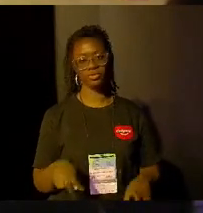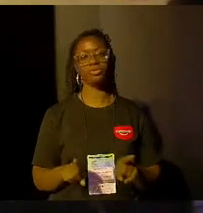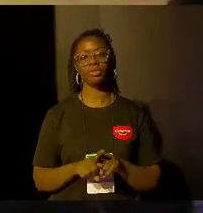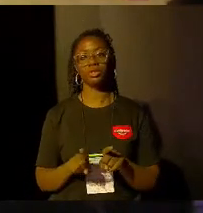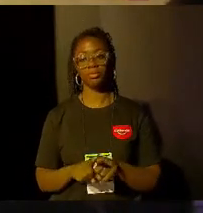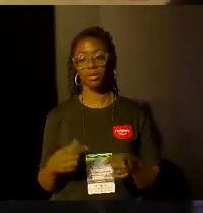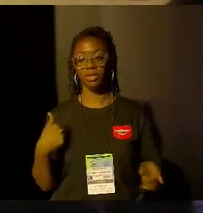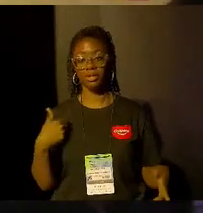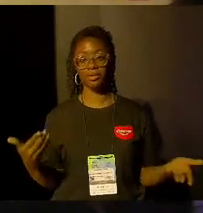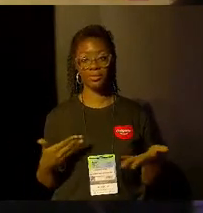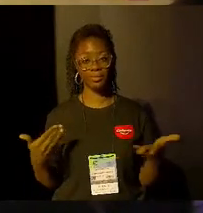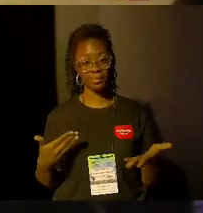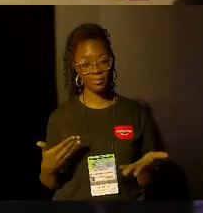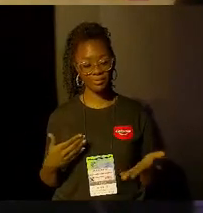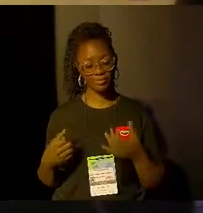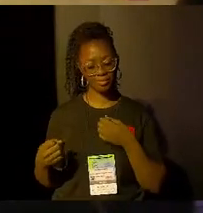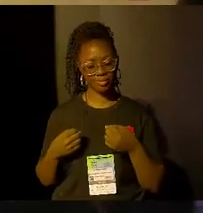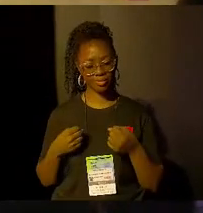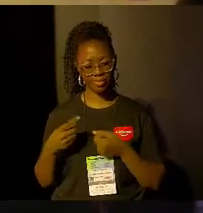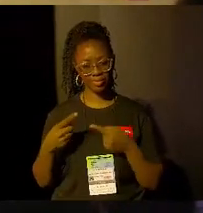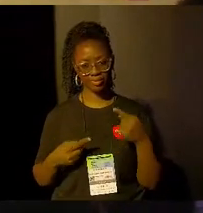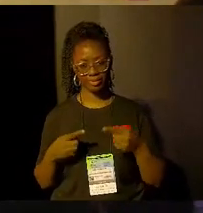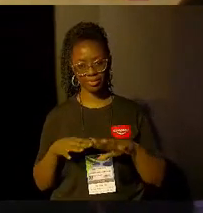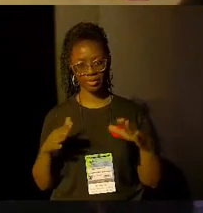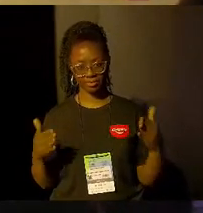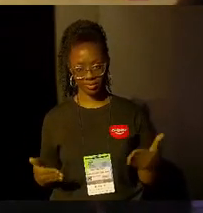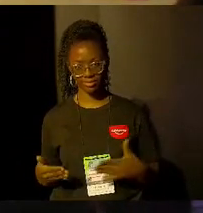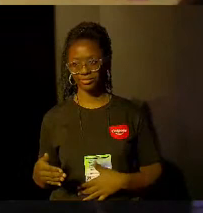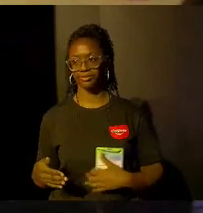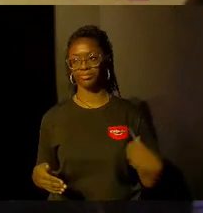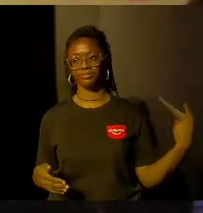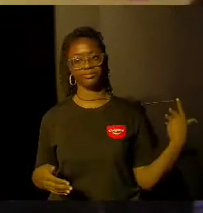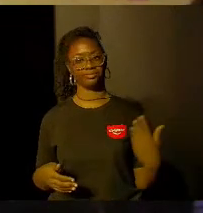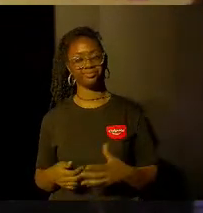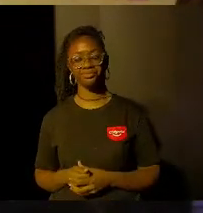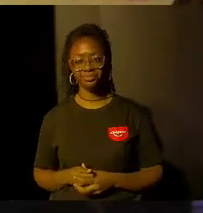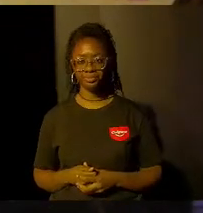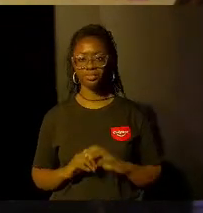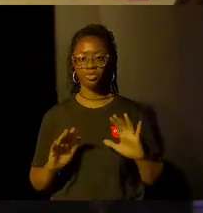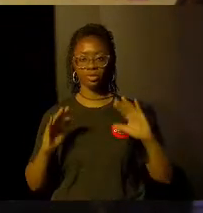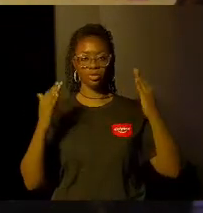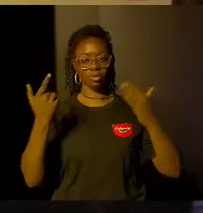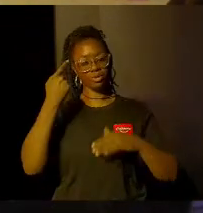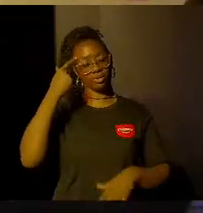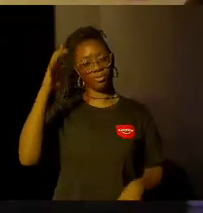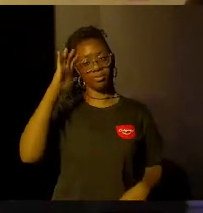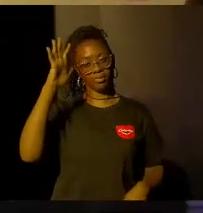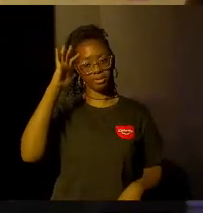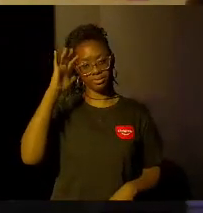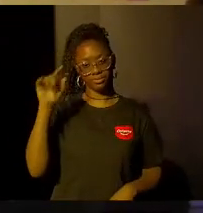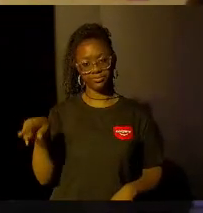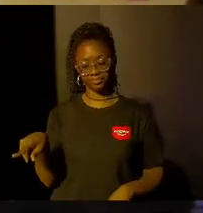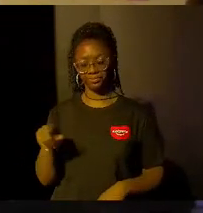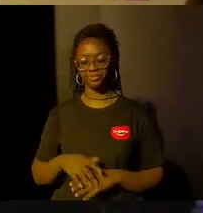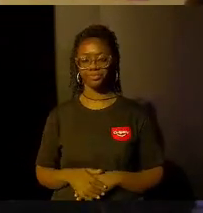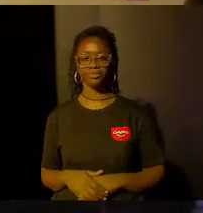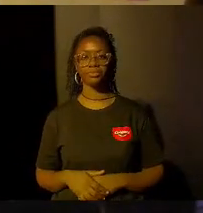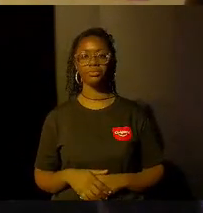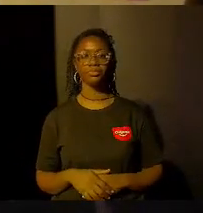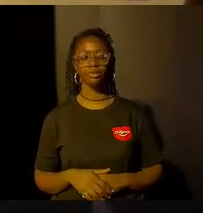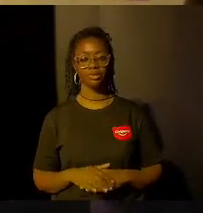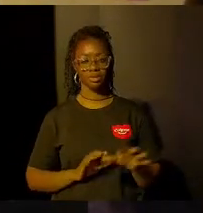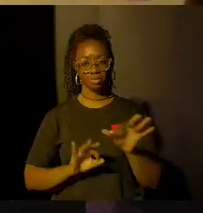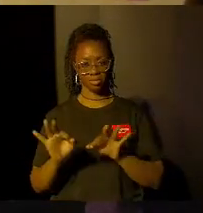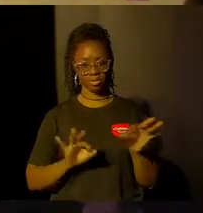sou mediadora dessa mesa quando nós Pensamos a nossa curadoria nós